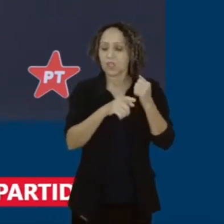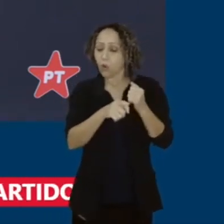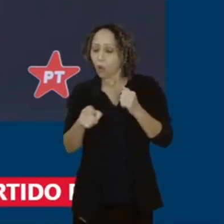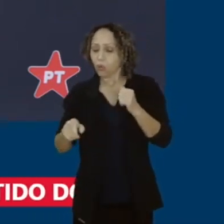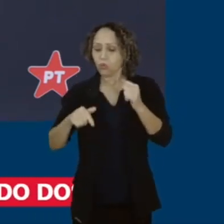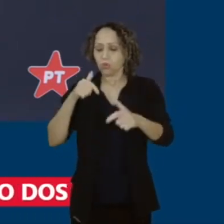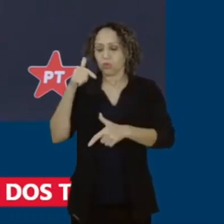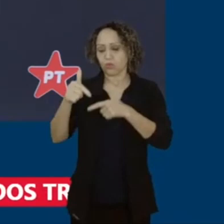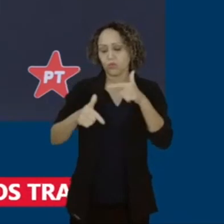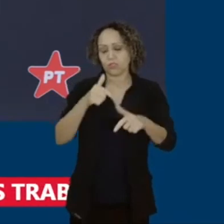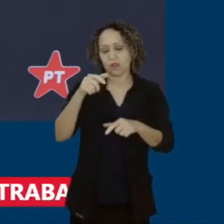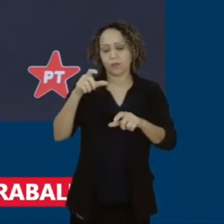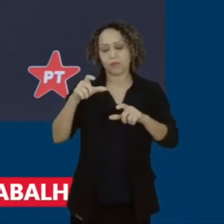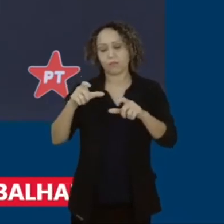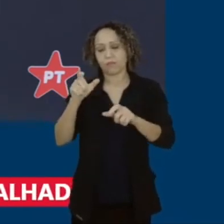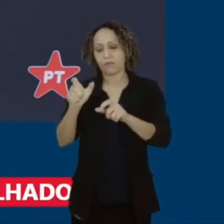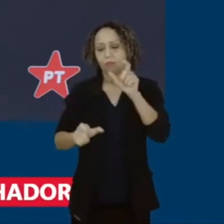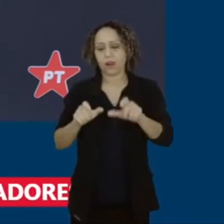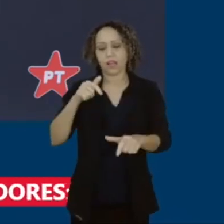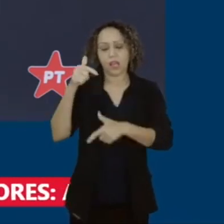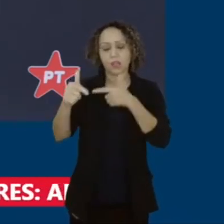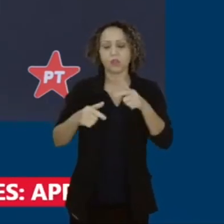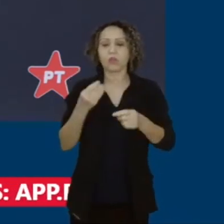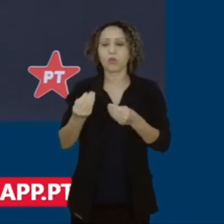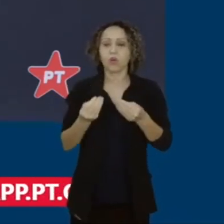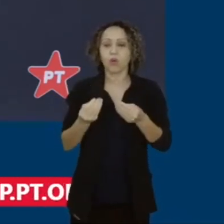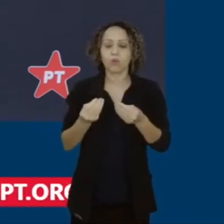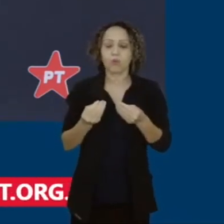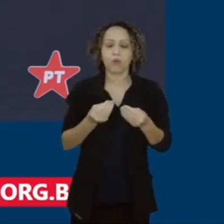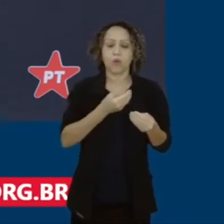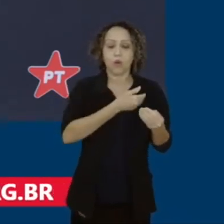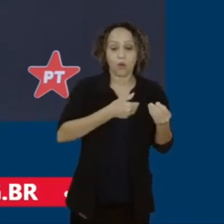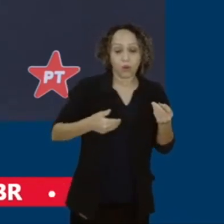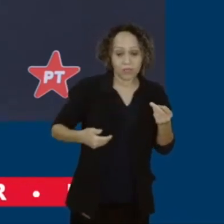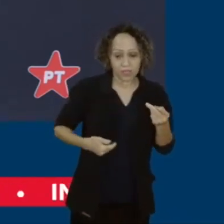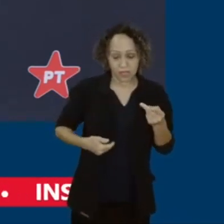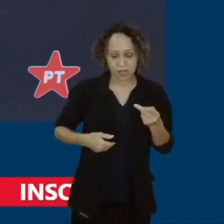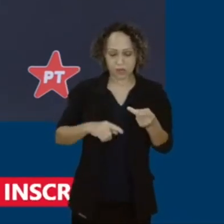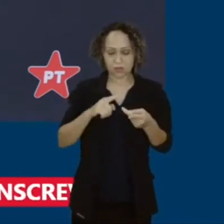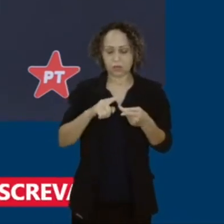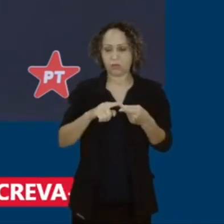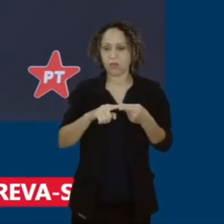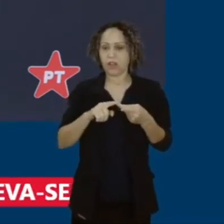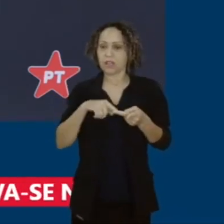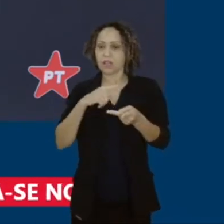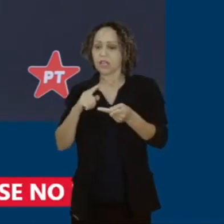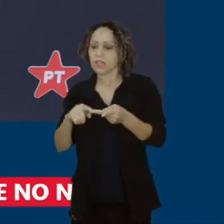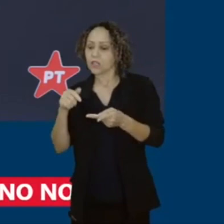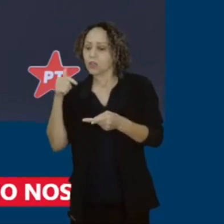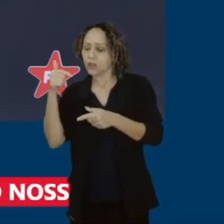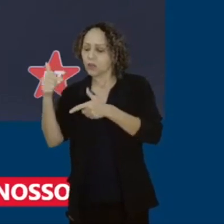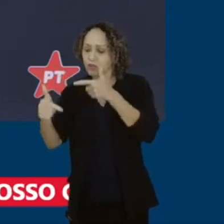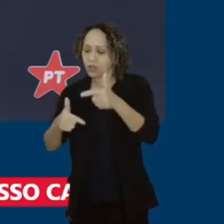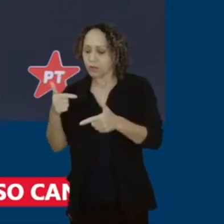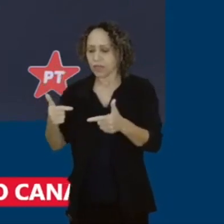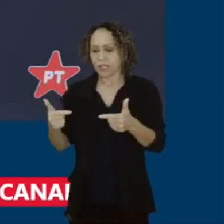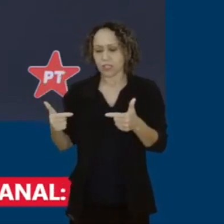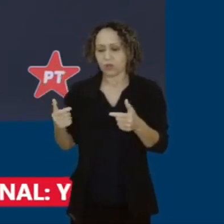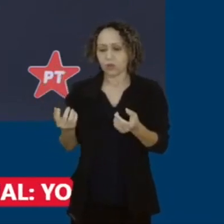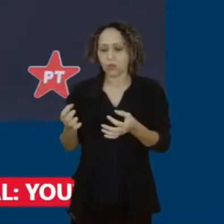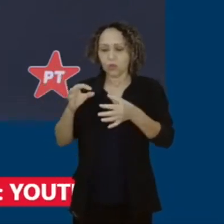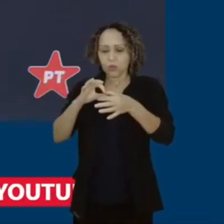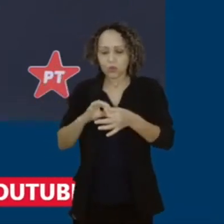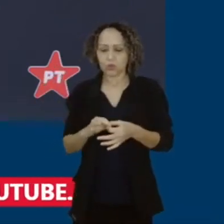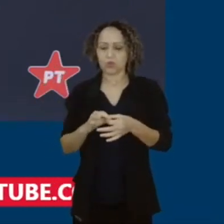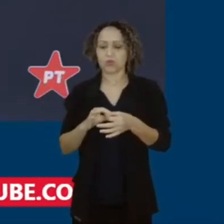da aposentadoria tripartite. O Estado, o empregador e o trabalhador contribuindo para um fundo. Até isso que o Bismarck criou